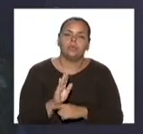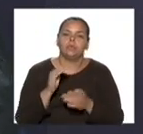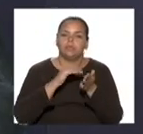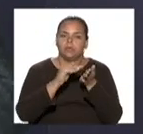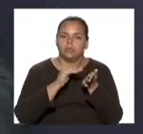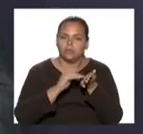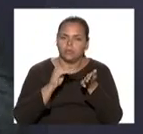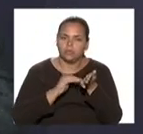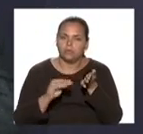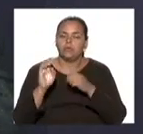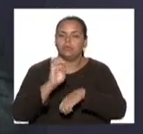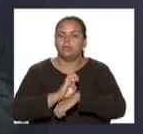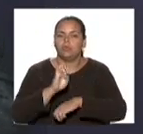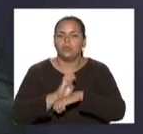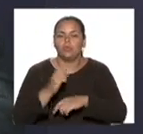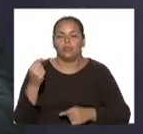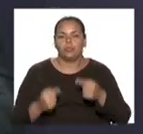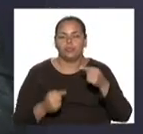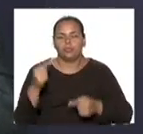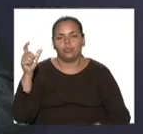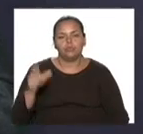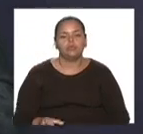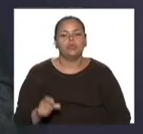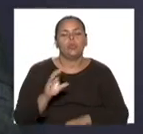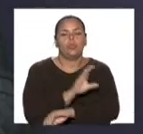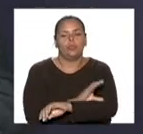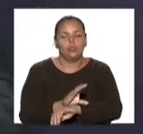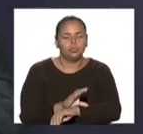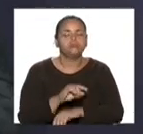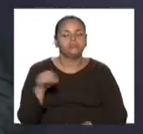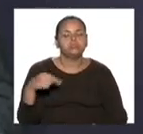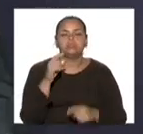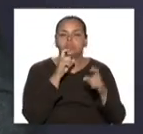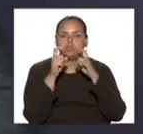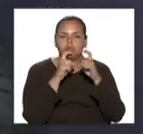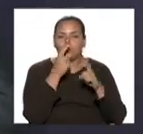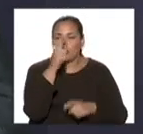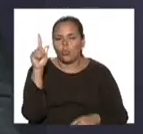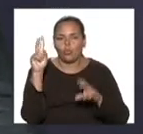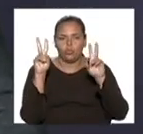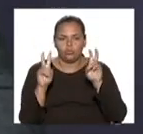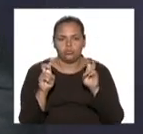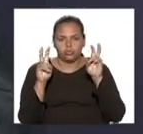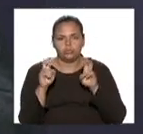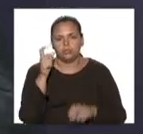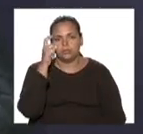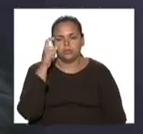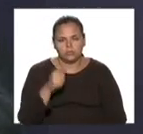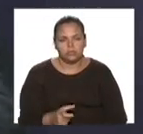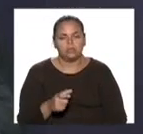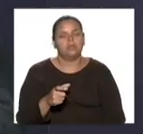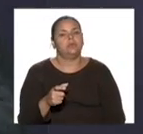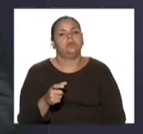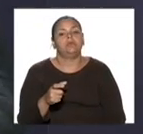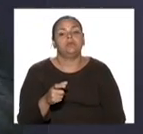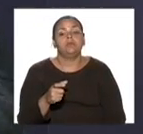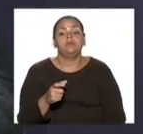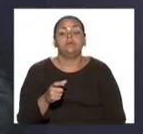Secretaria de Estado nas políticas culturais. Nós também discutimos outros temas de